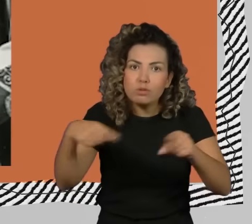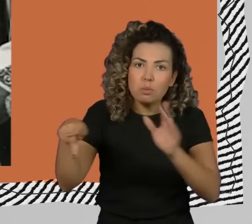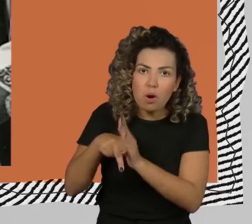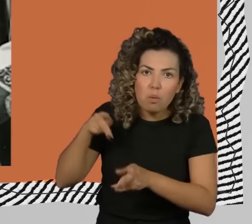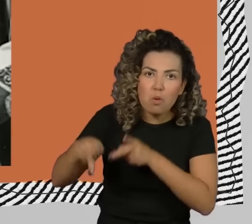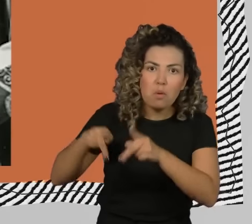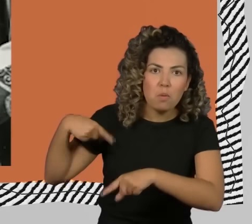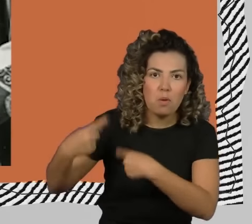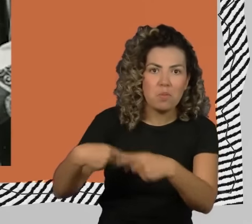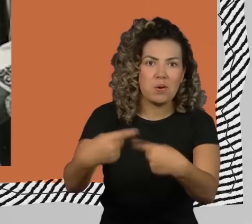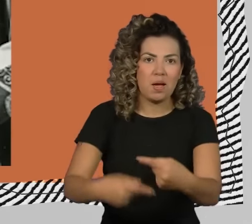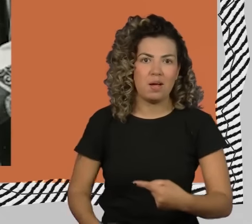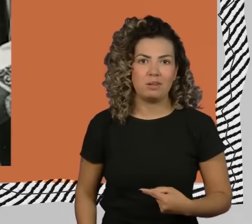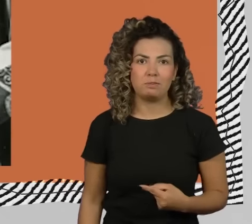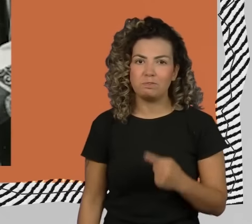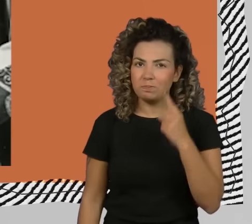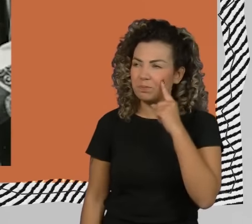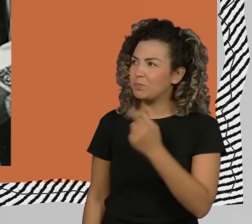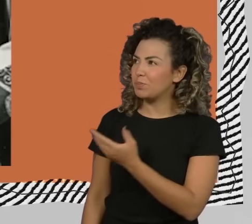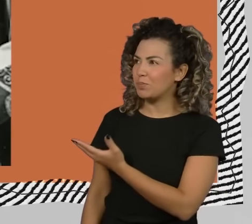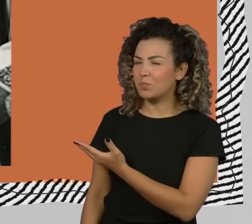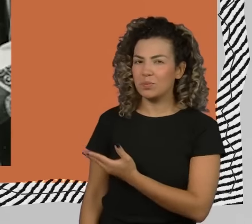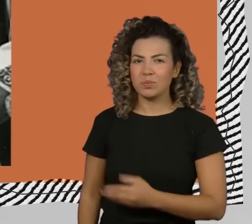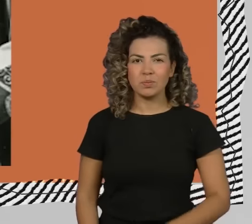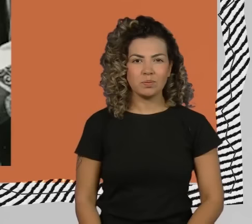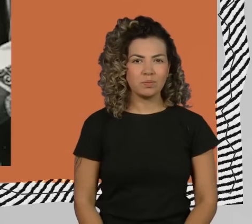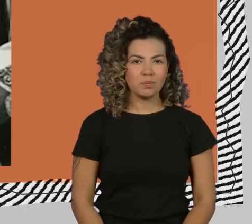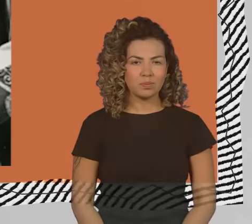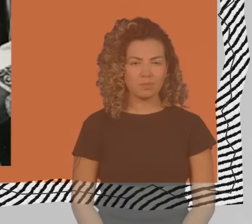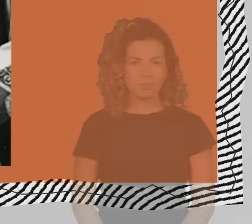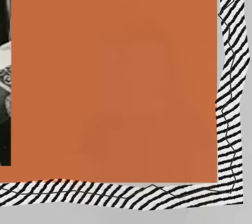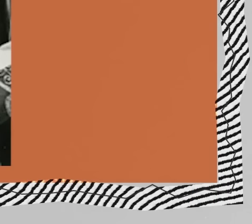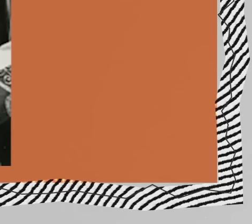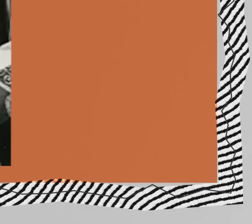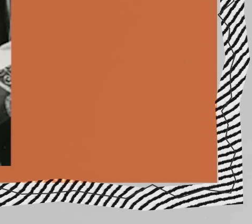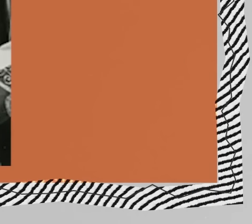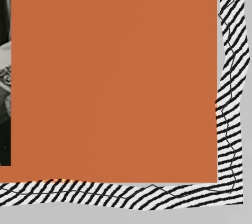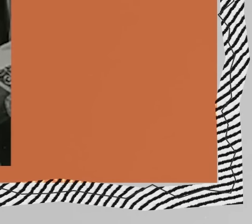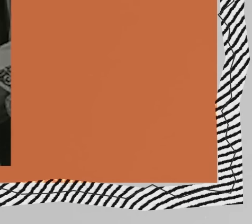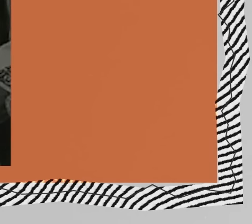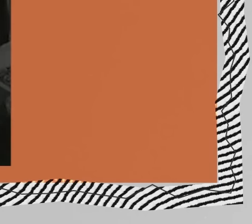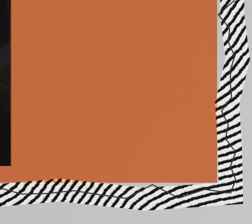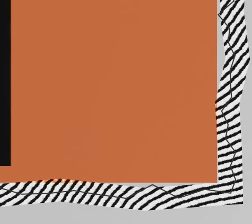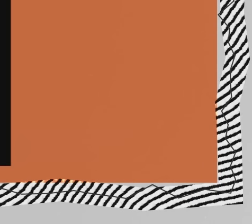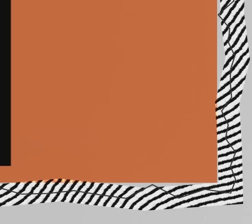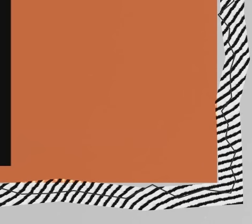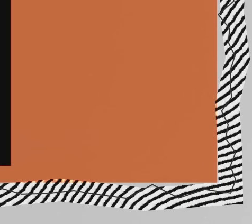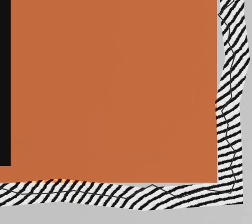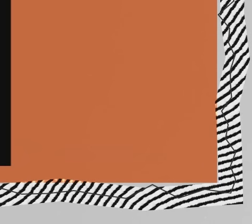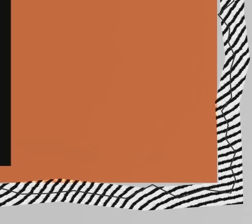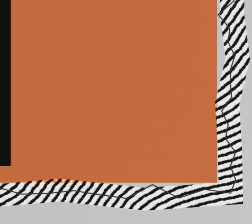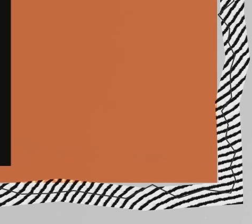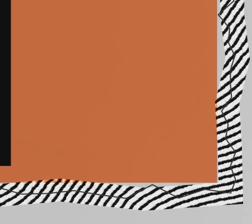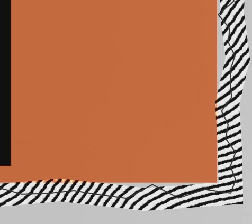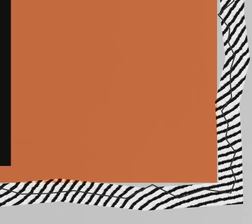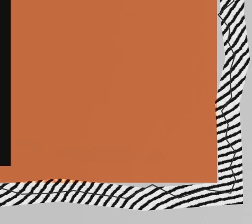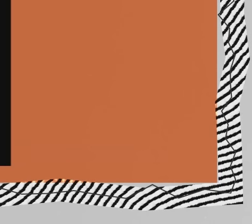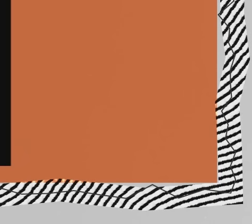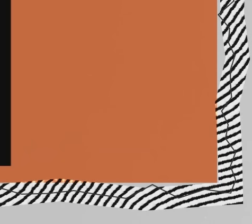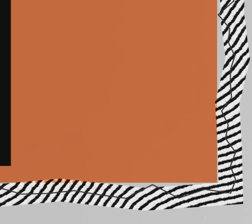Um poeta desfolha a bandeira e a manhã tropical se inicia. Resplandente, cadente, fagueira, num calor girassol